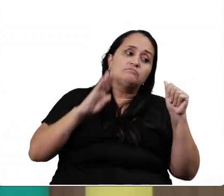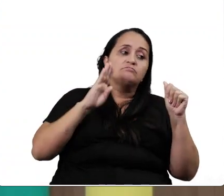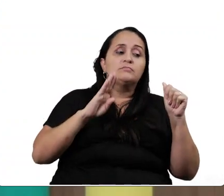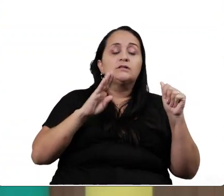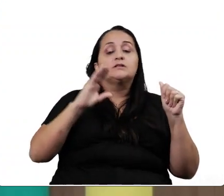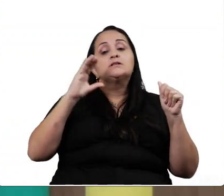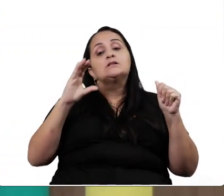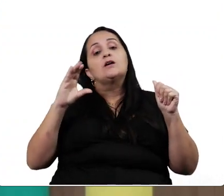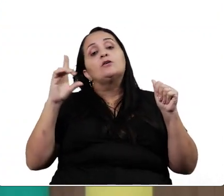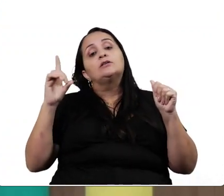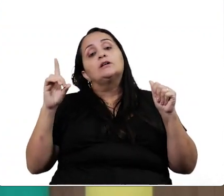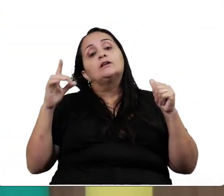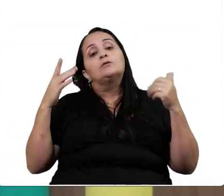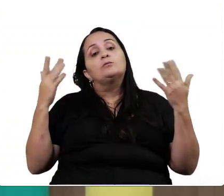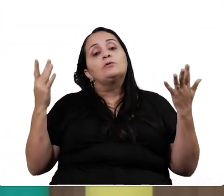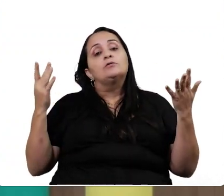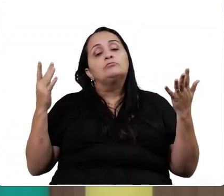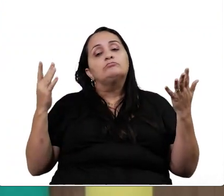B, C ou D.